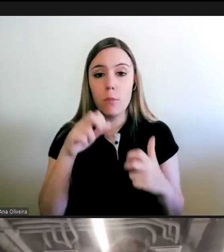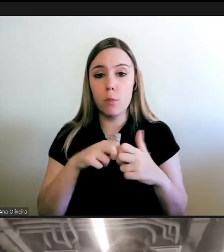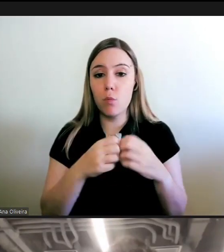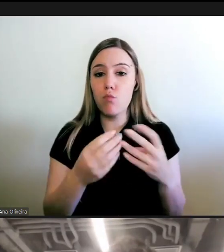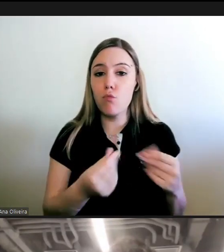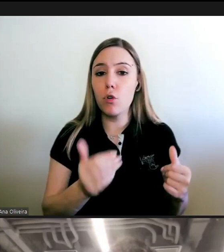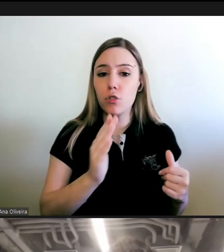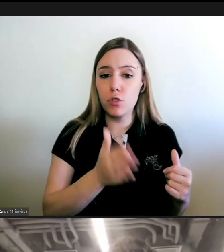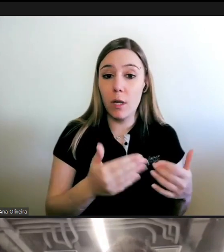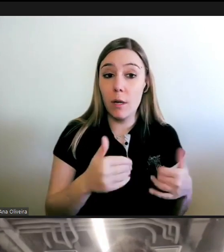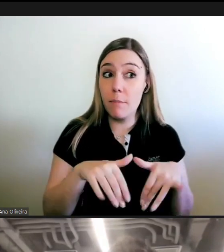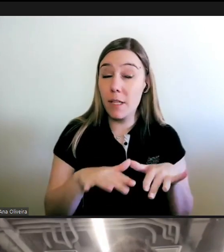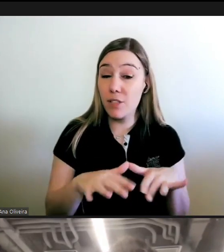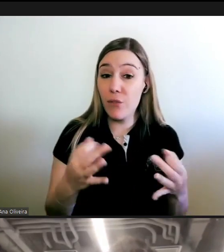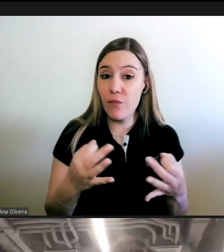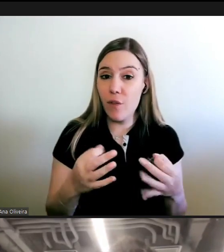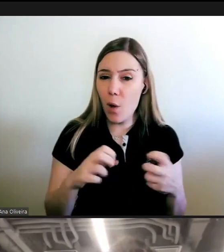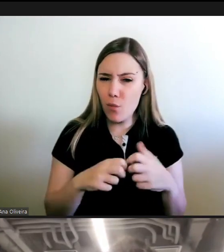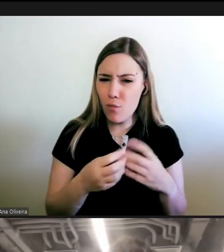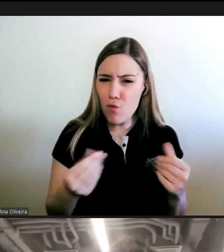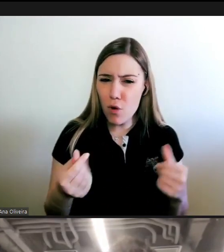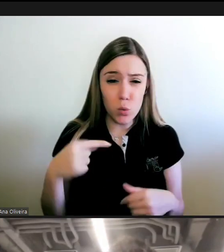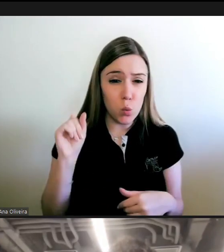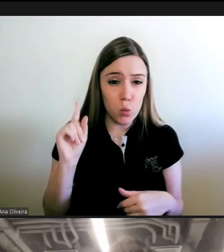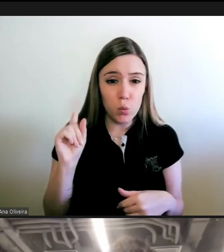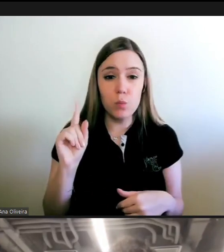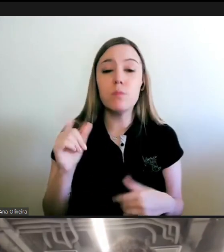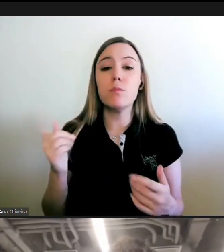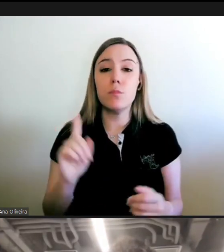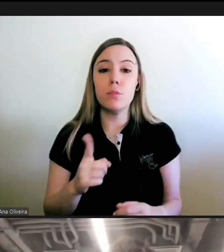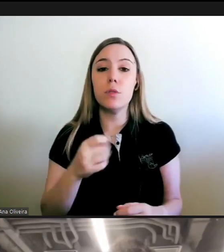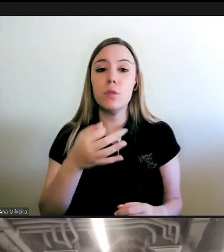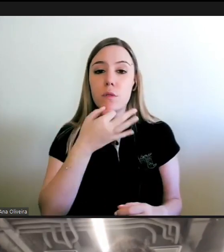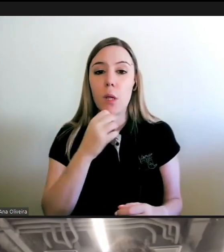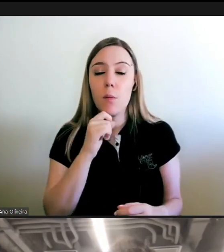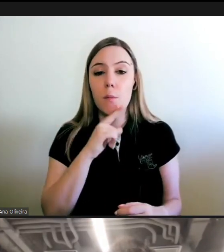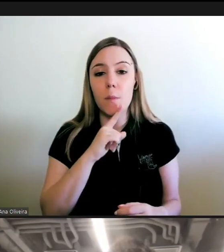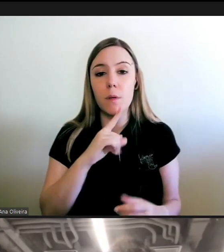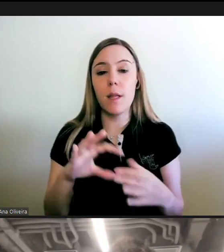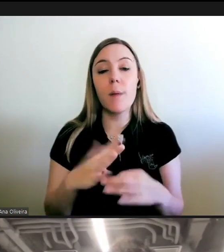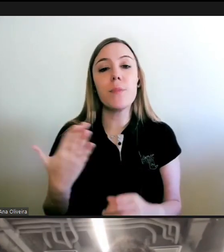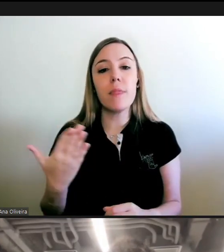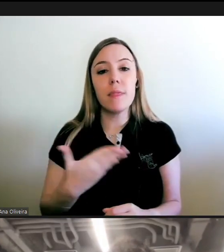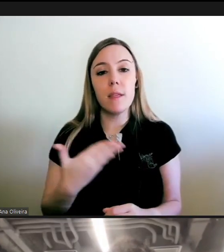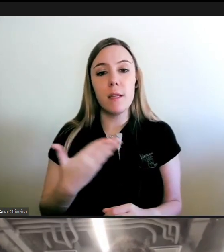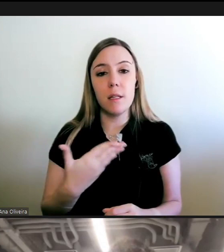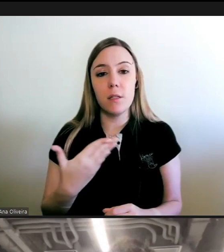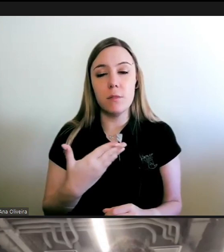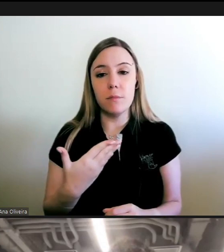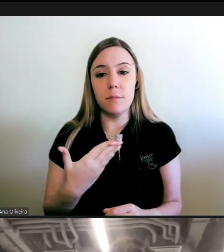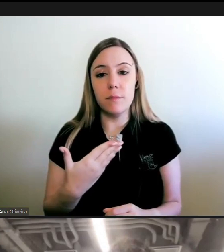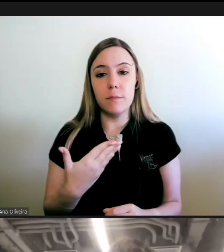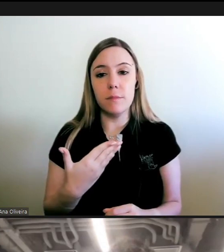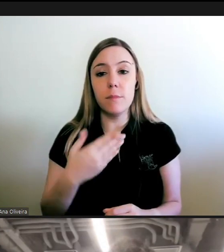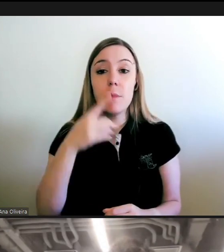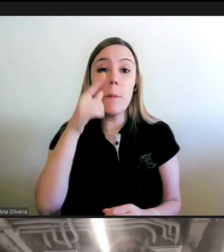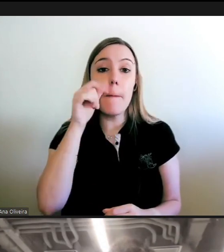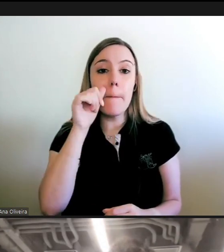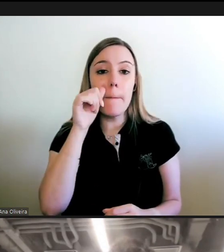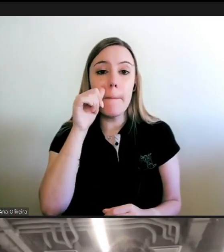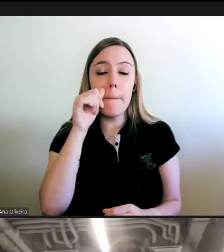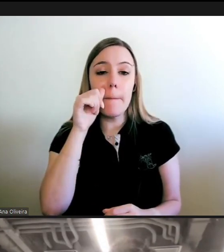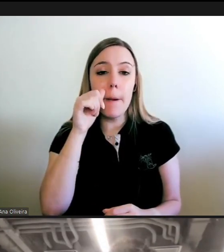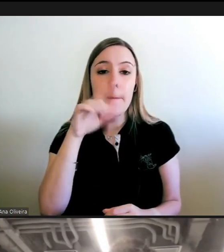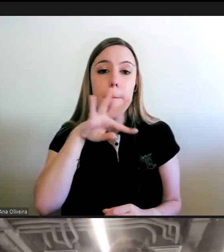resolvido, a verdade é que não têm, e deixem-me que vos fale, por exemplo, dos direitos da parentalidade,